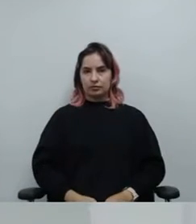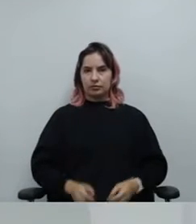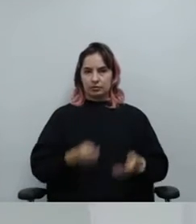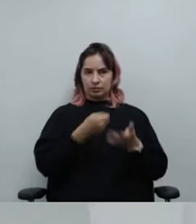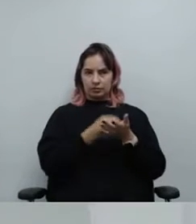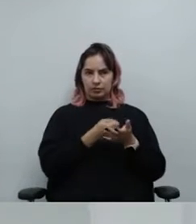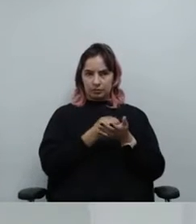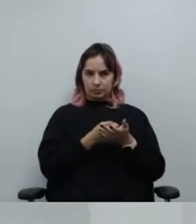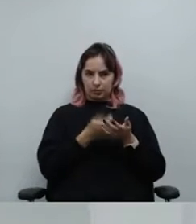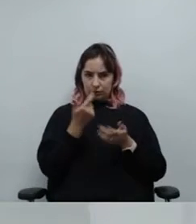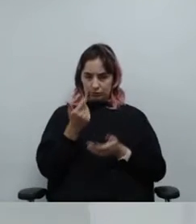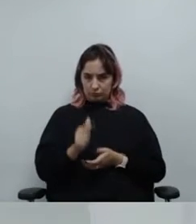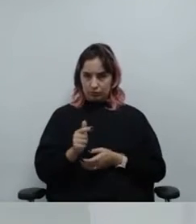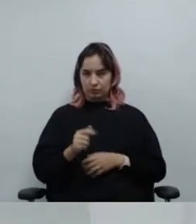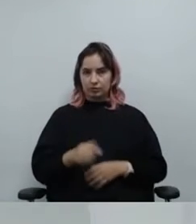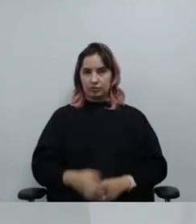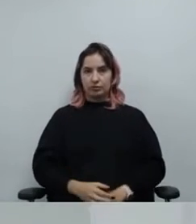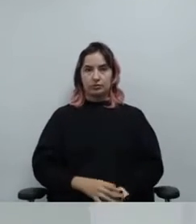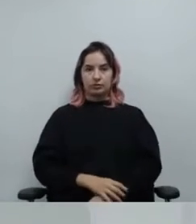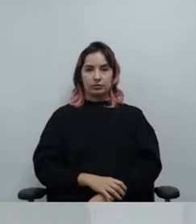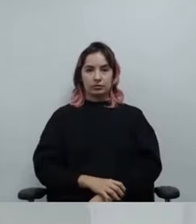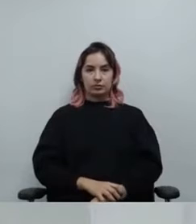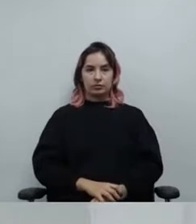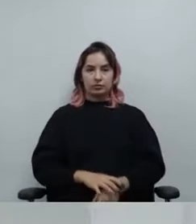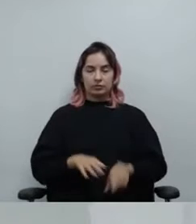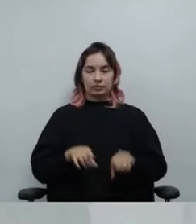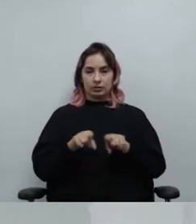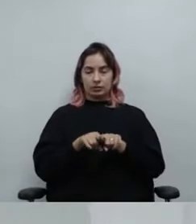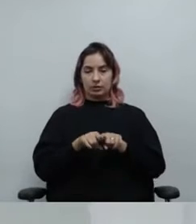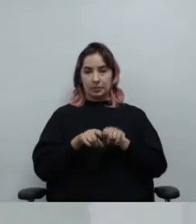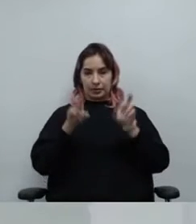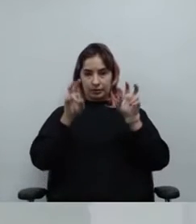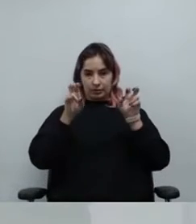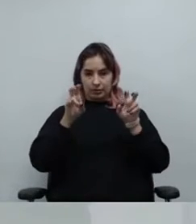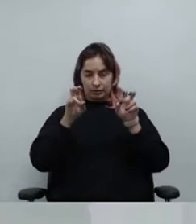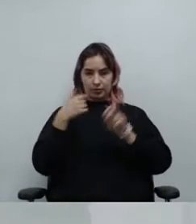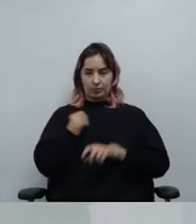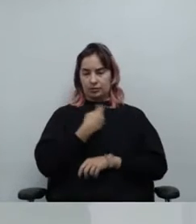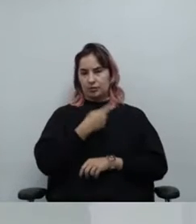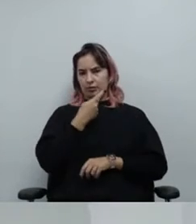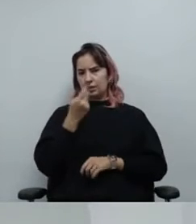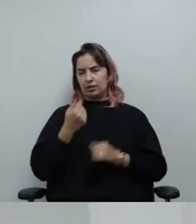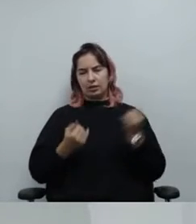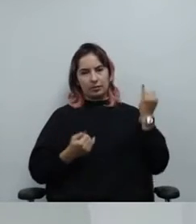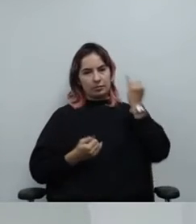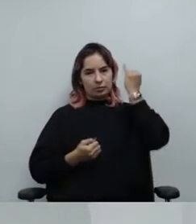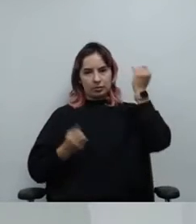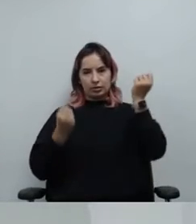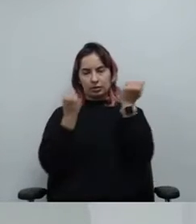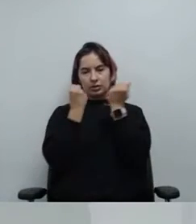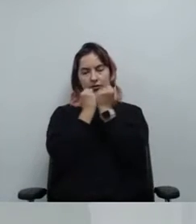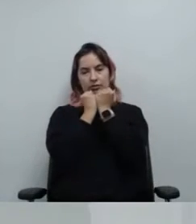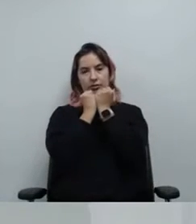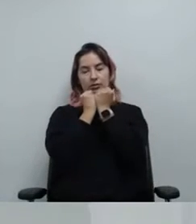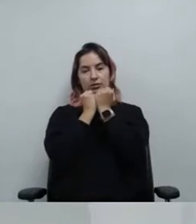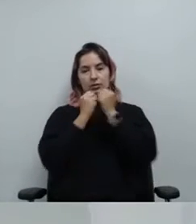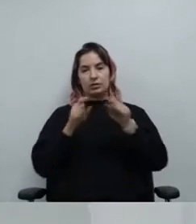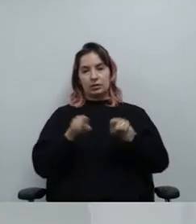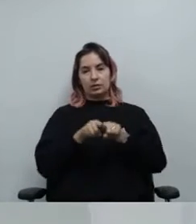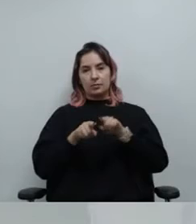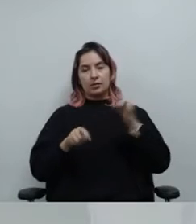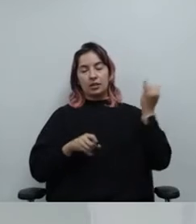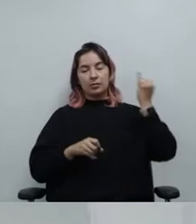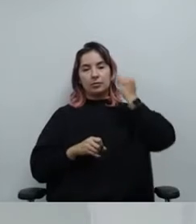reafirmada, né? E nesse mesmo tema, né, da gente falar da relevância da Defensoria e da